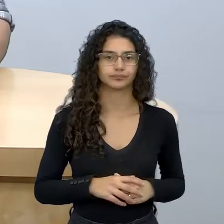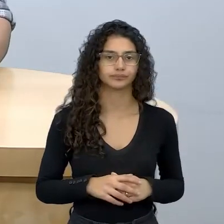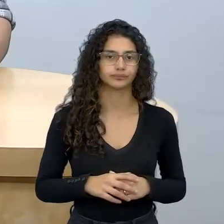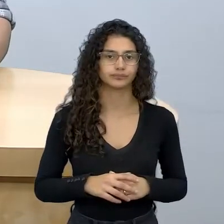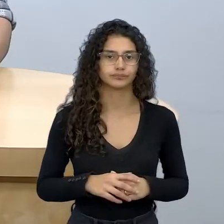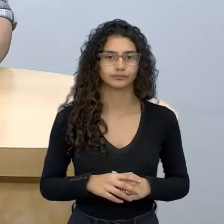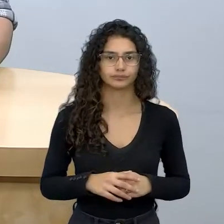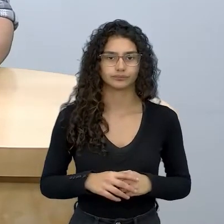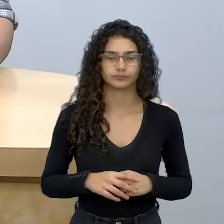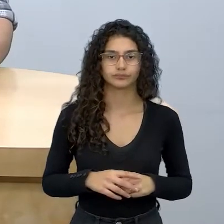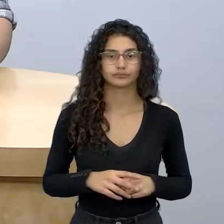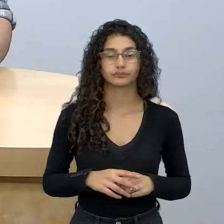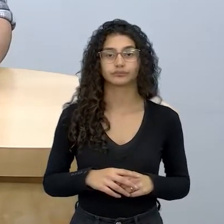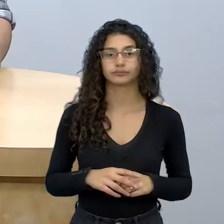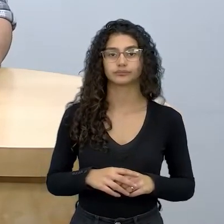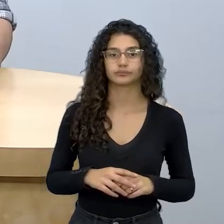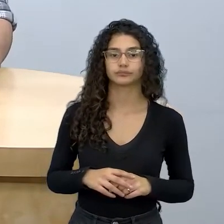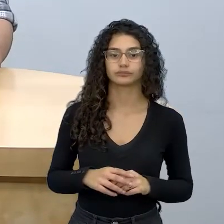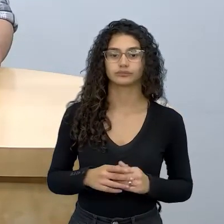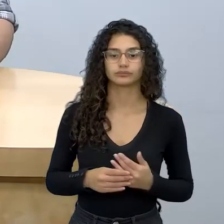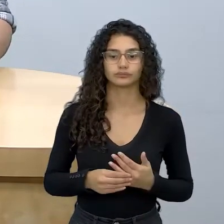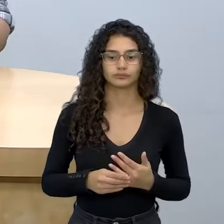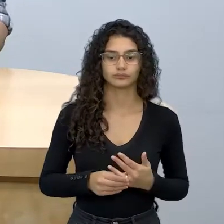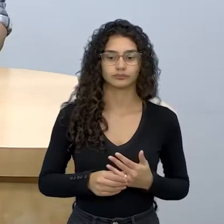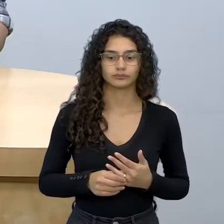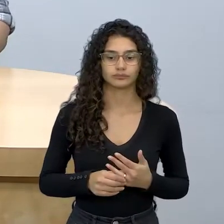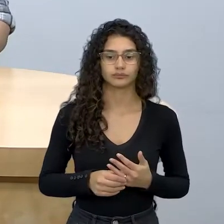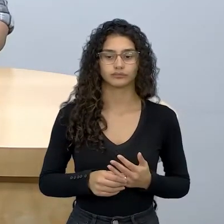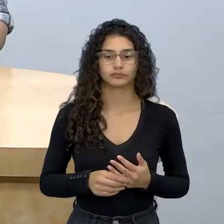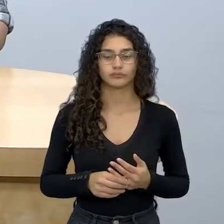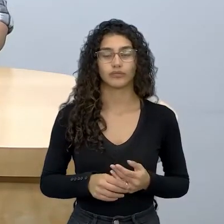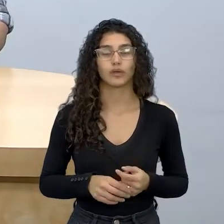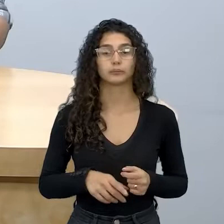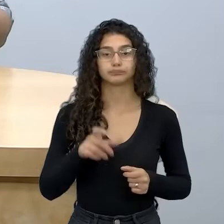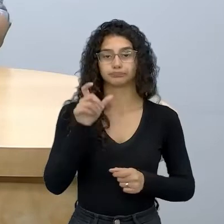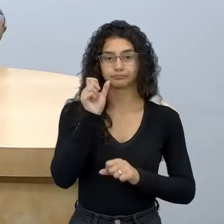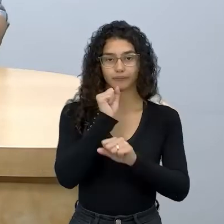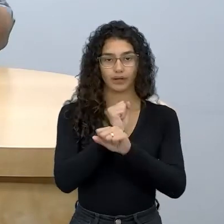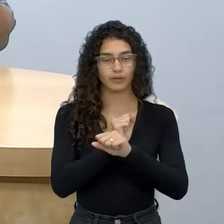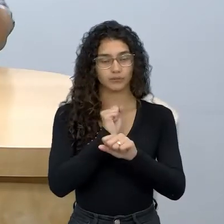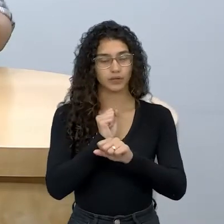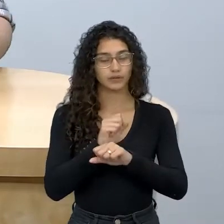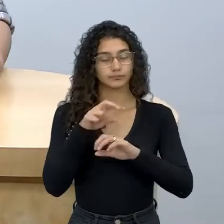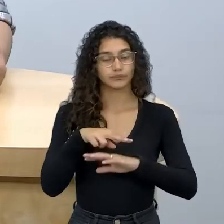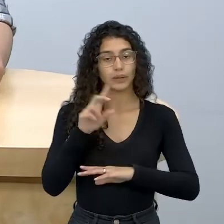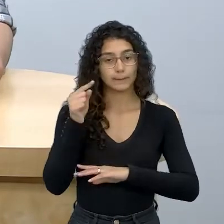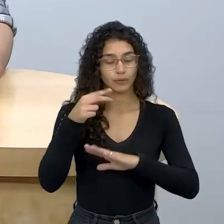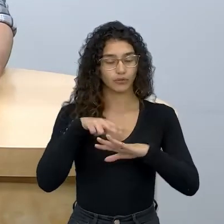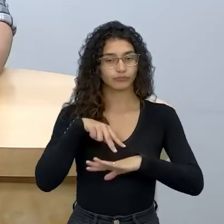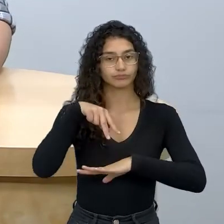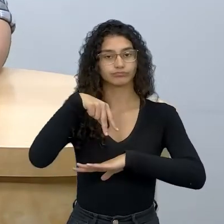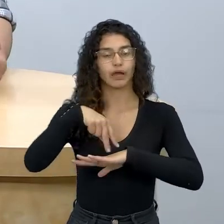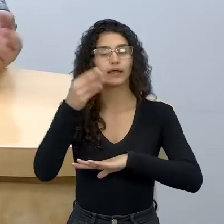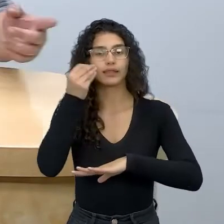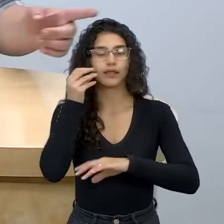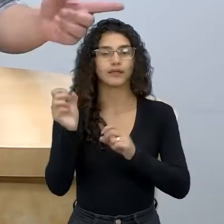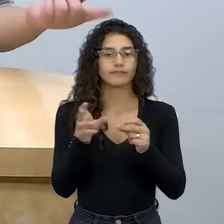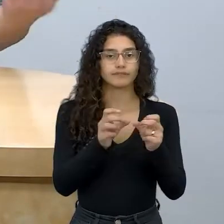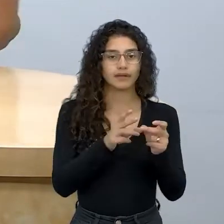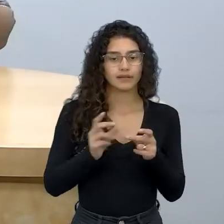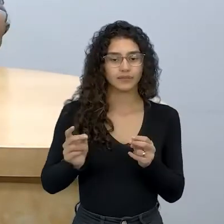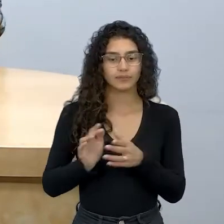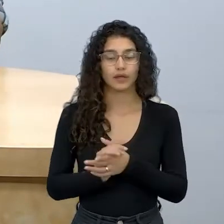Tudo bem? E aí o que acontece? A pessoa espera a sua vez, vai lá na frente e tenta vender o seu produto. E aí